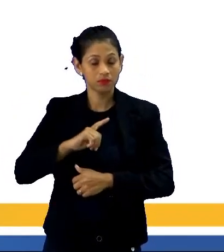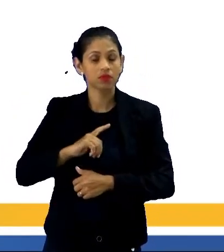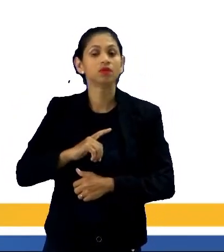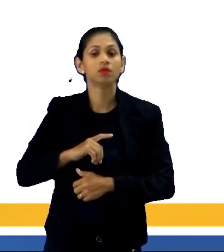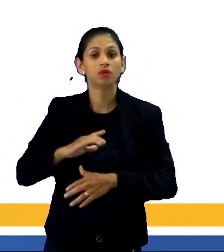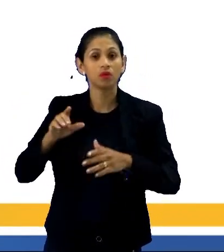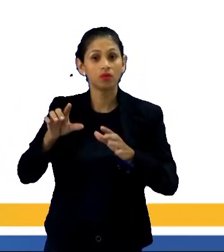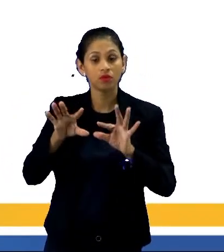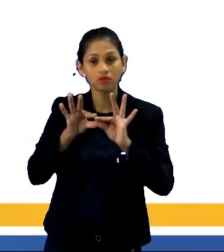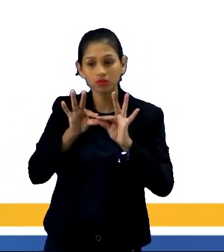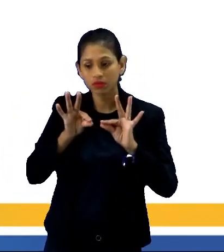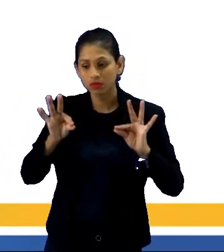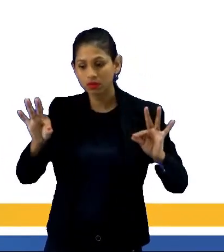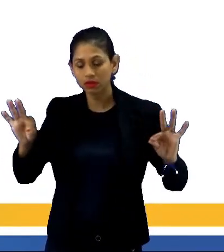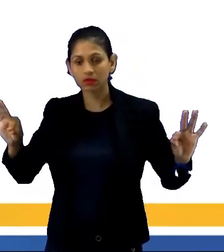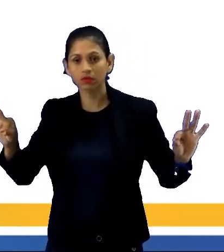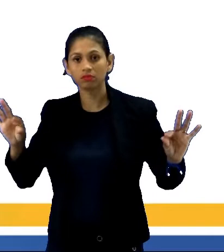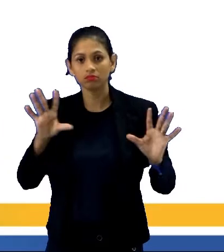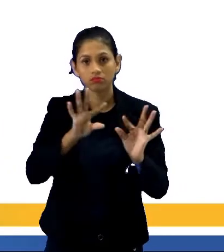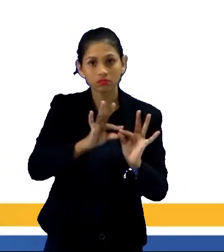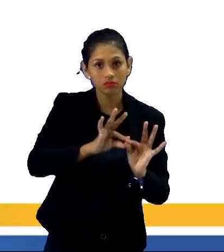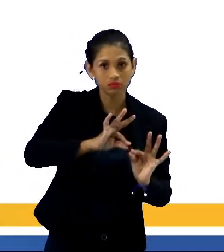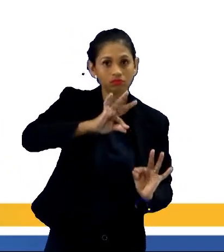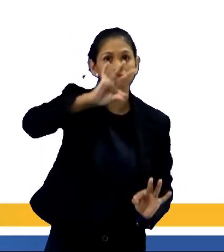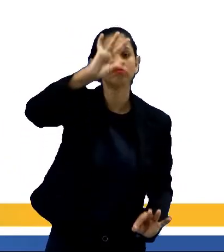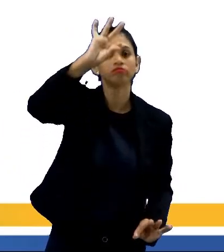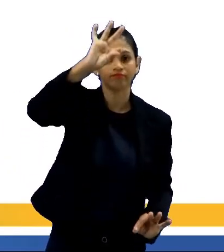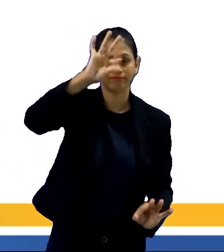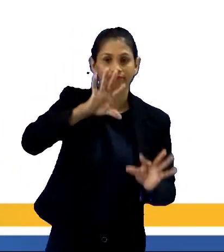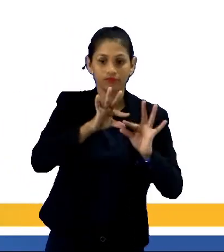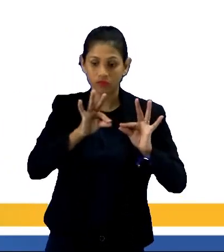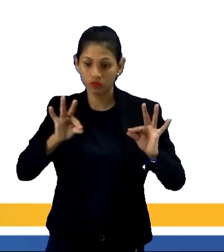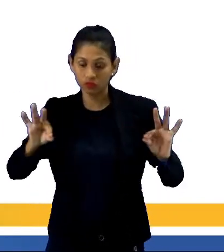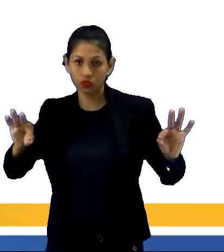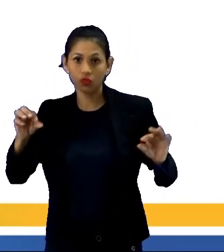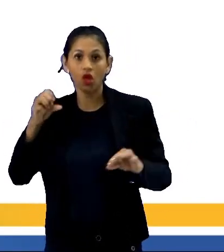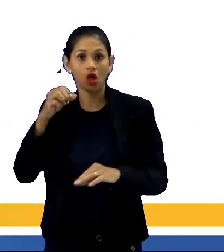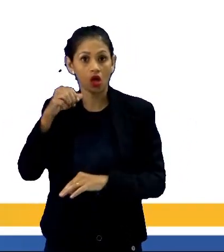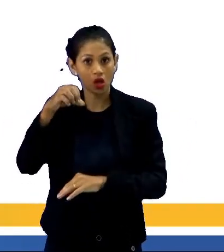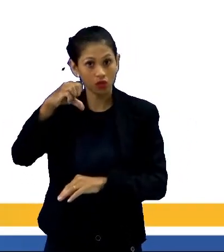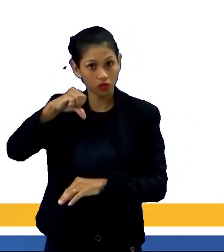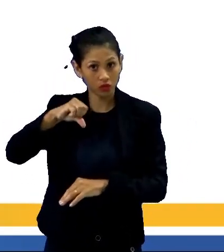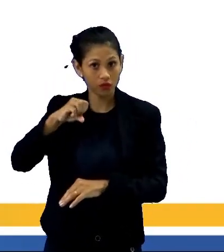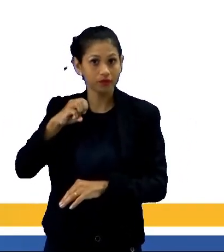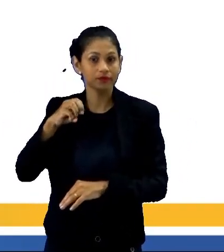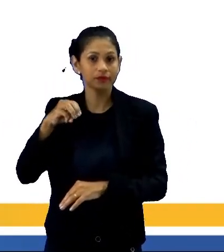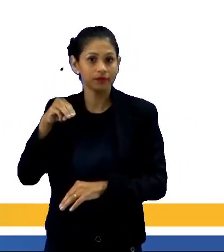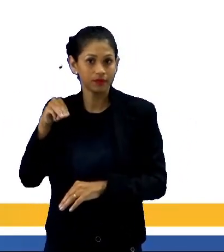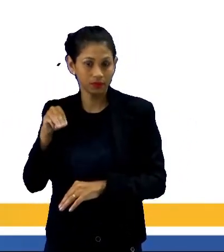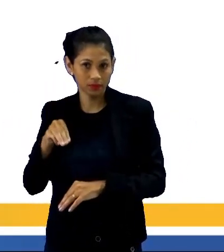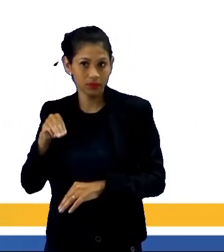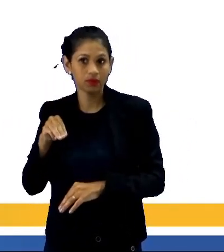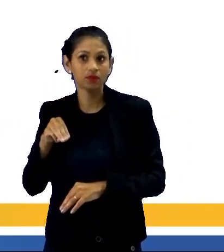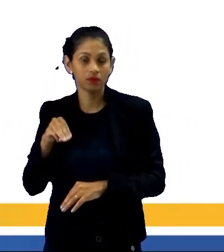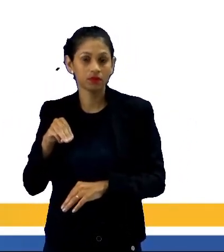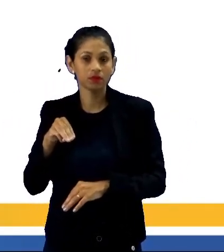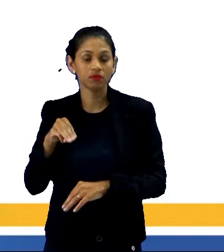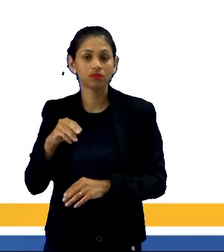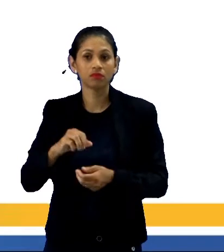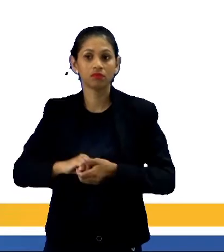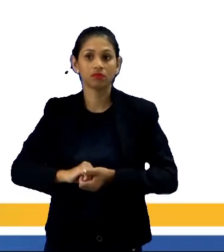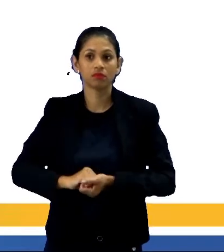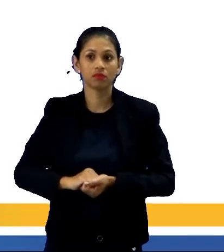padrão de 9 metros de comprimento e 9 metros de largura, perdão, e 3 metros de